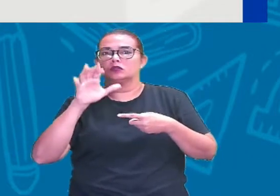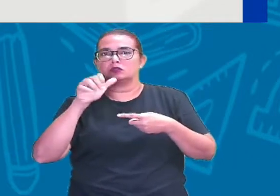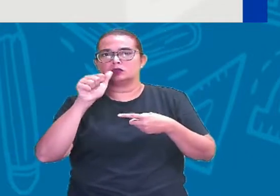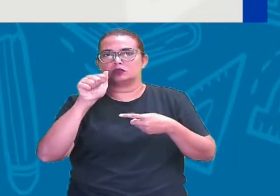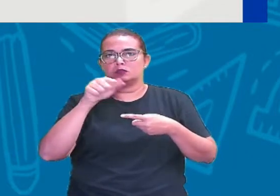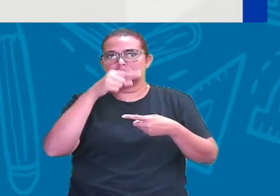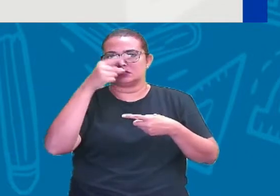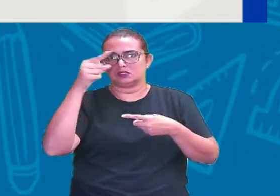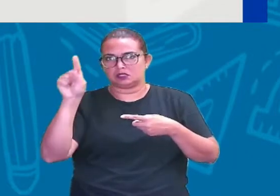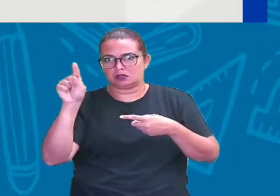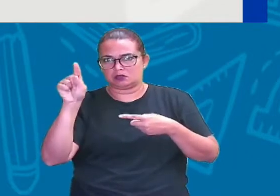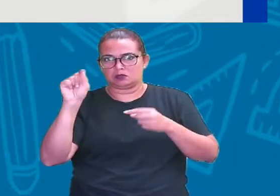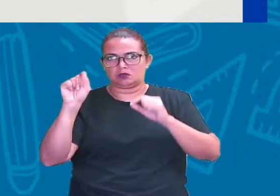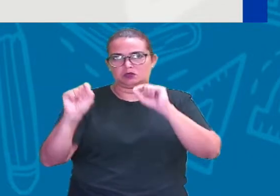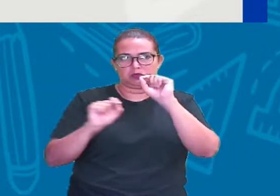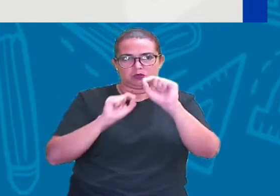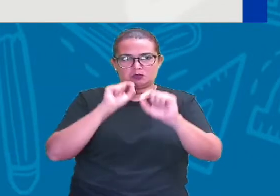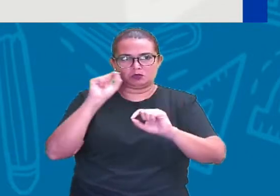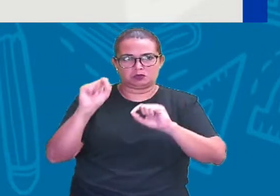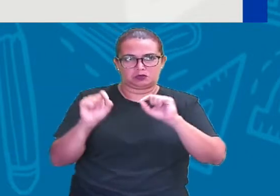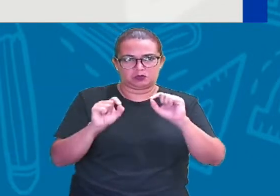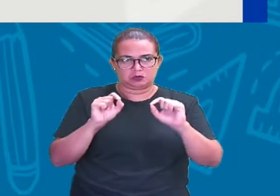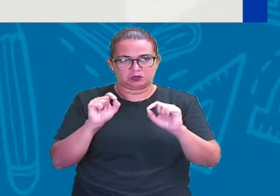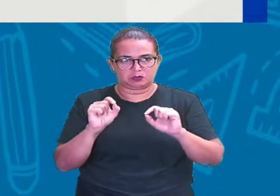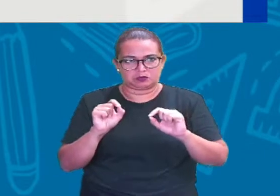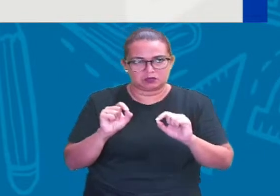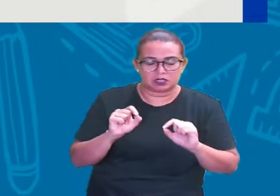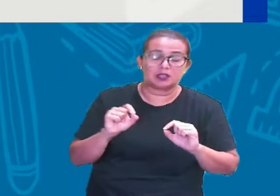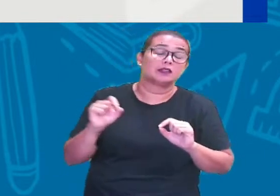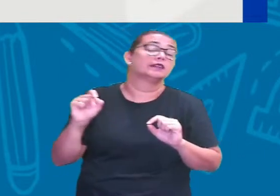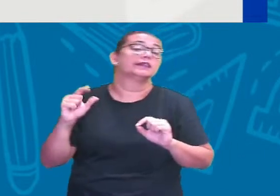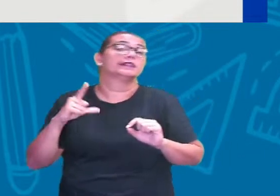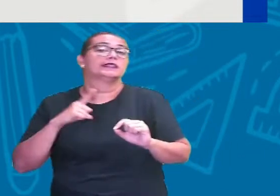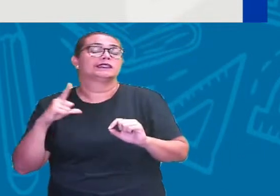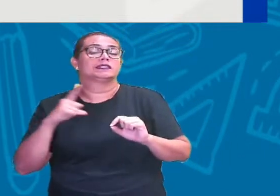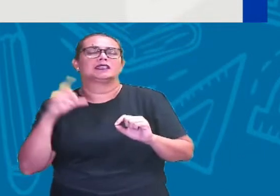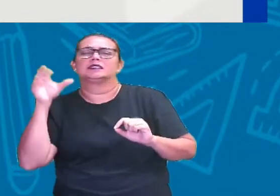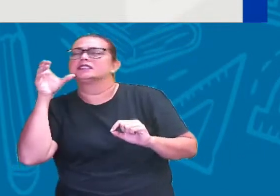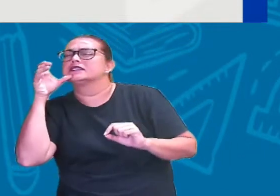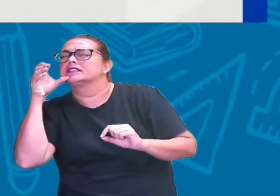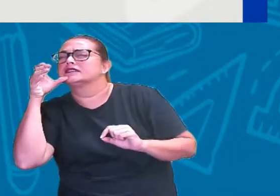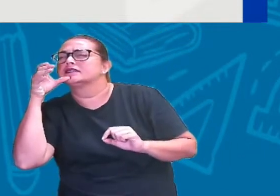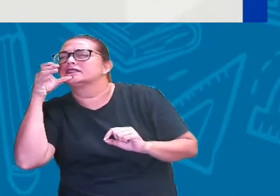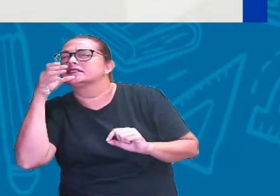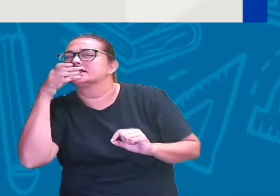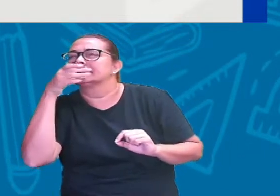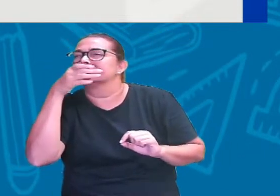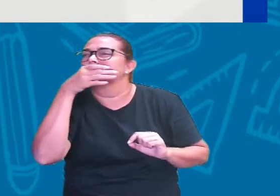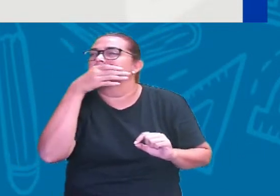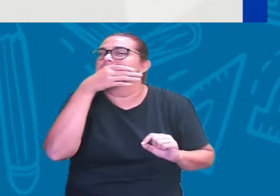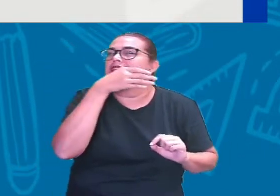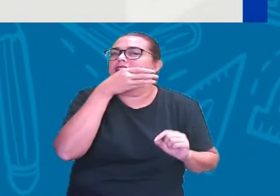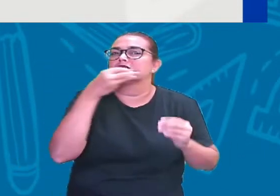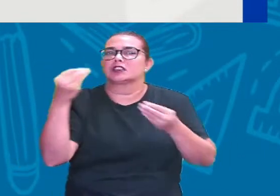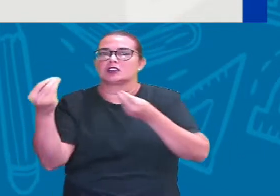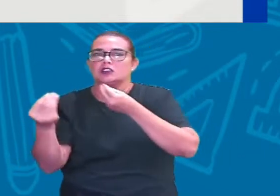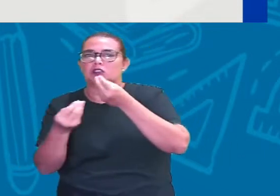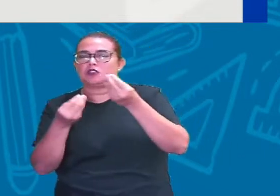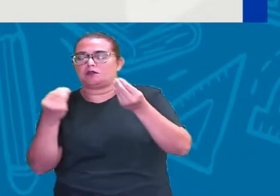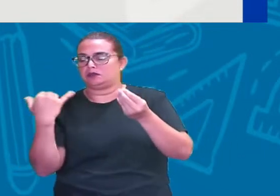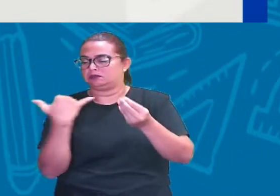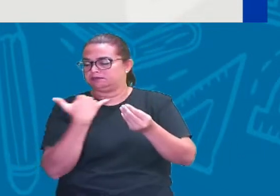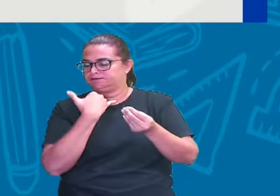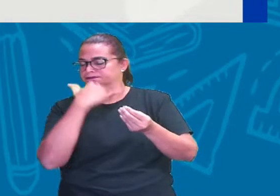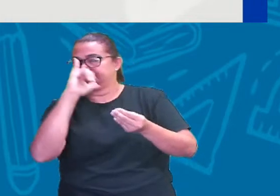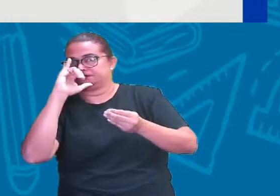é transferido através de um meio material em que há transferência de energia entre